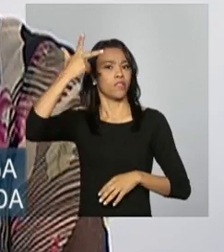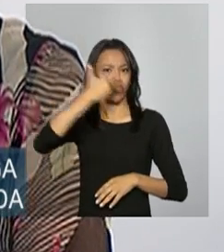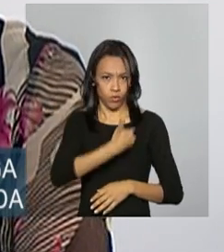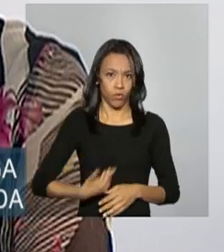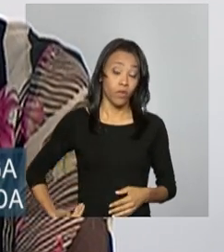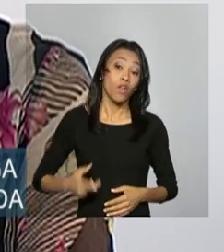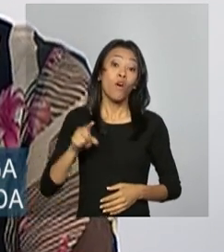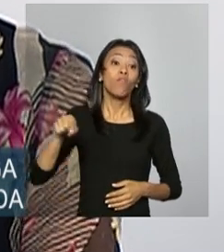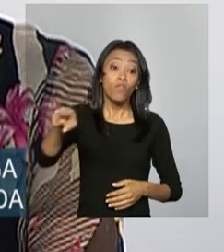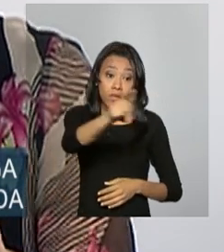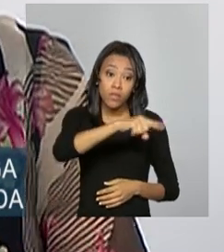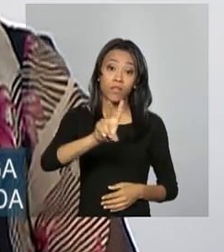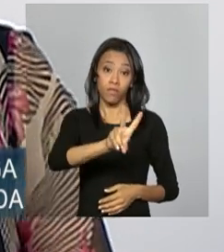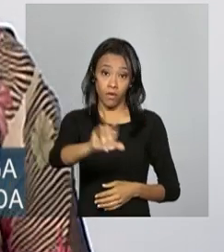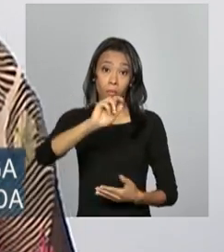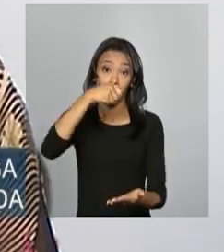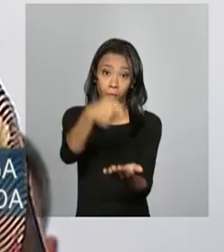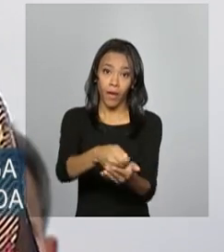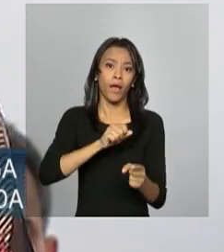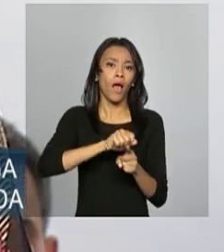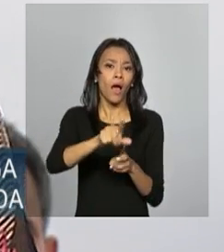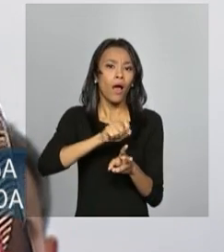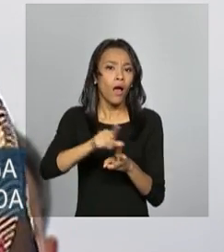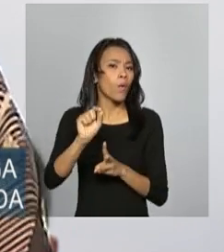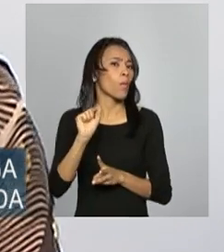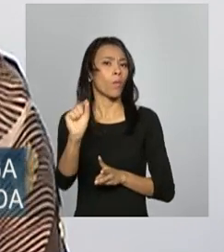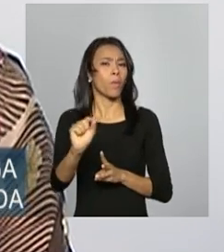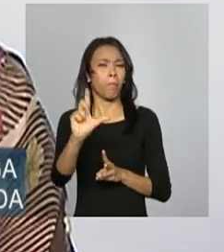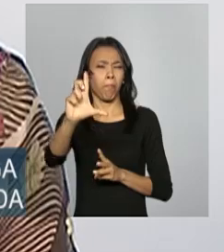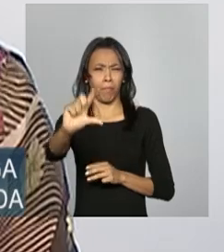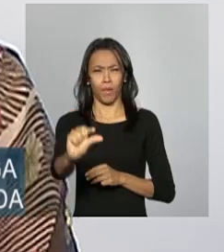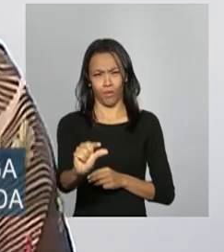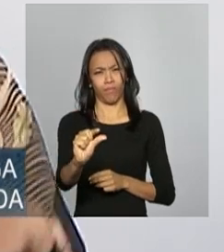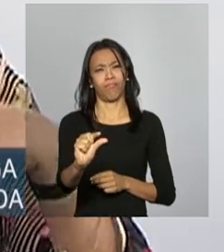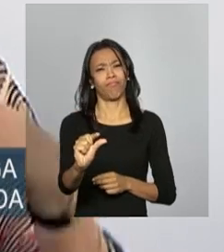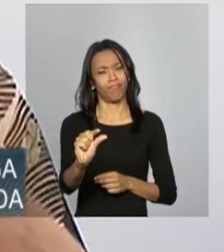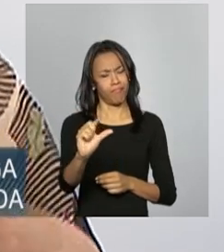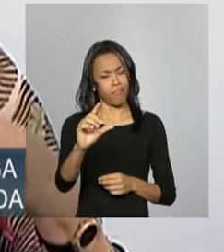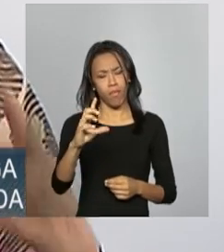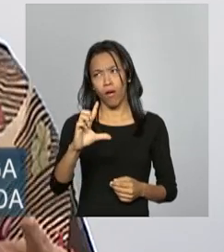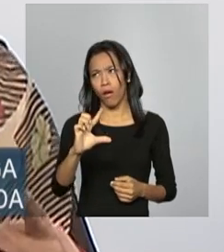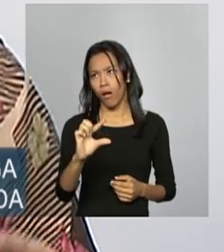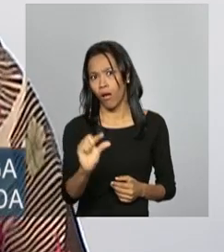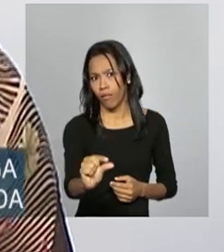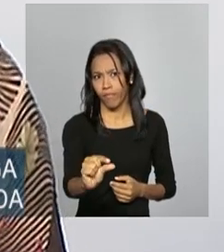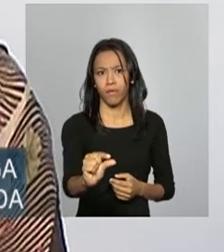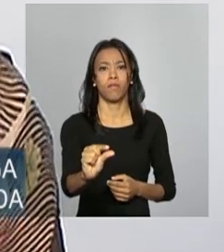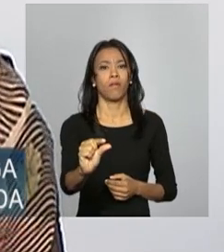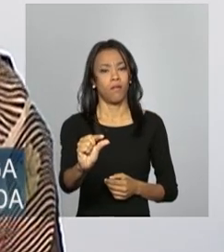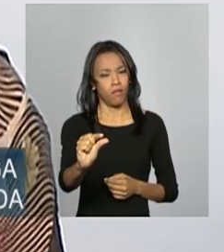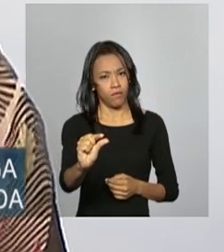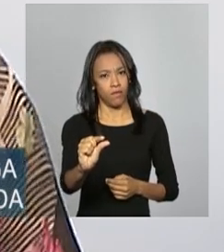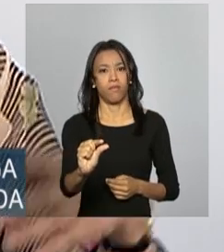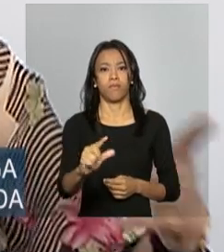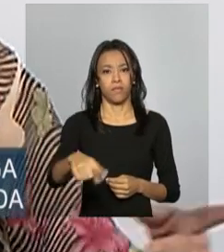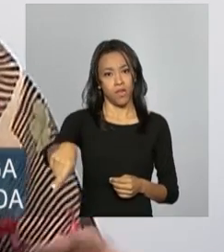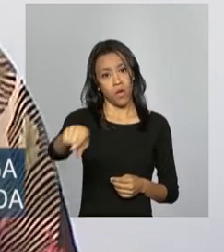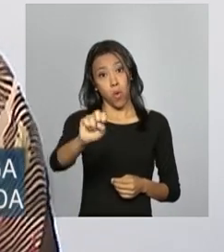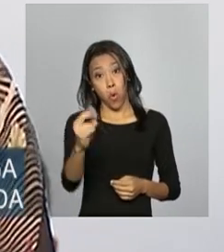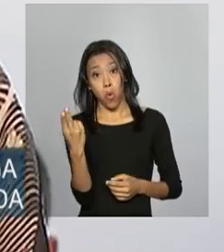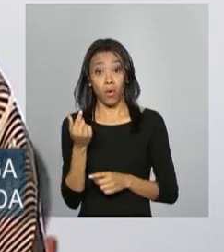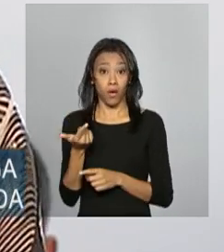estarão pagando uma prestação bem menor, mas muito menor do que ou